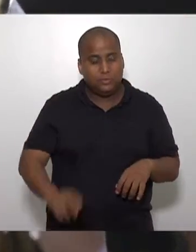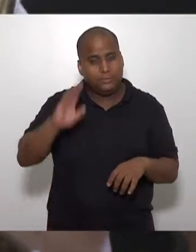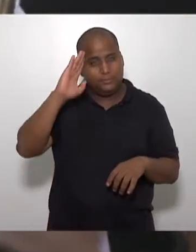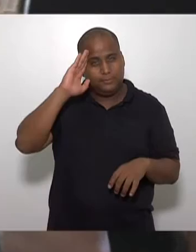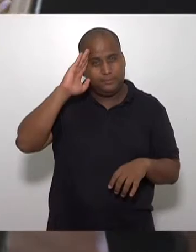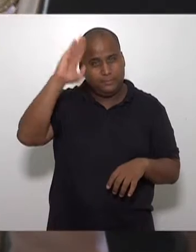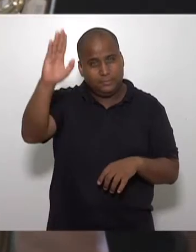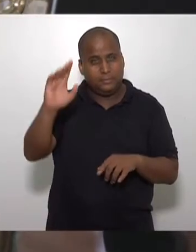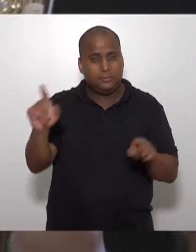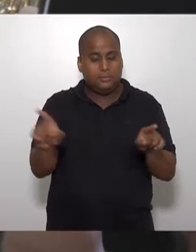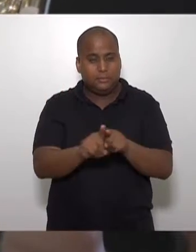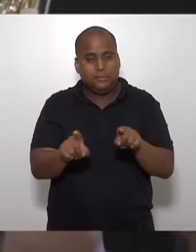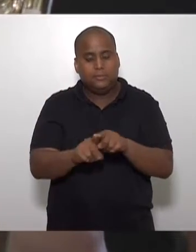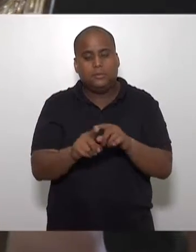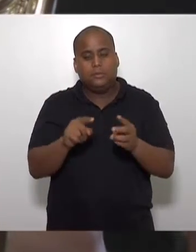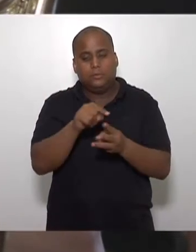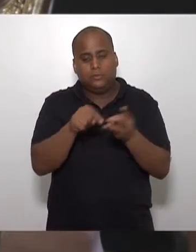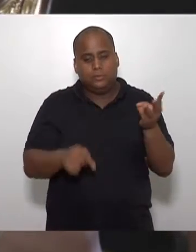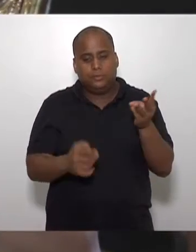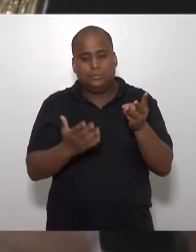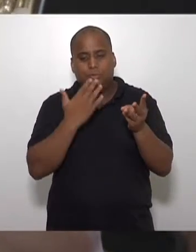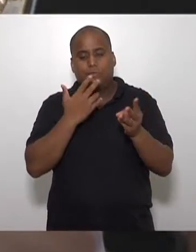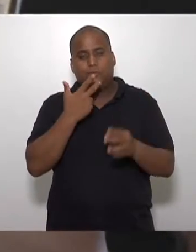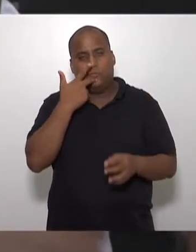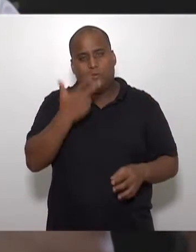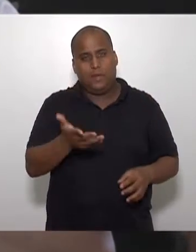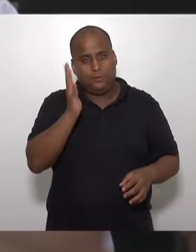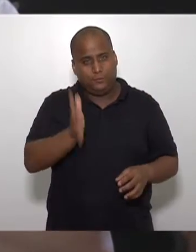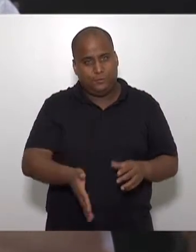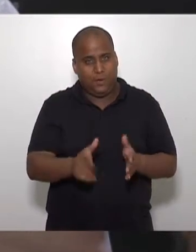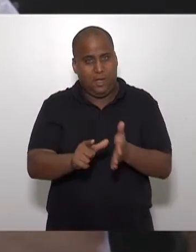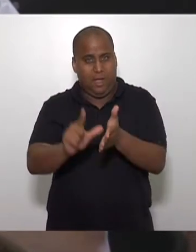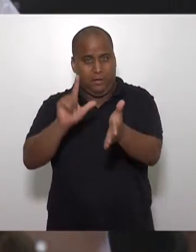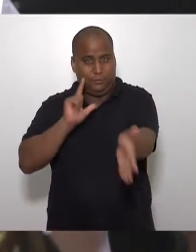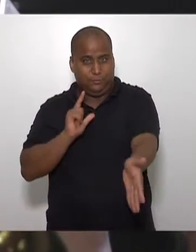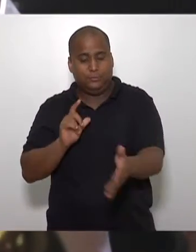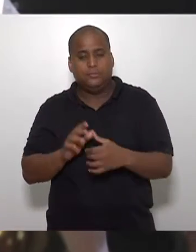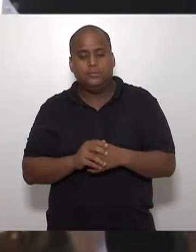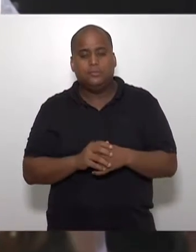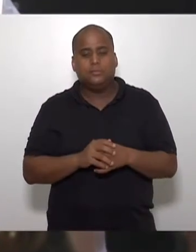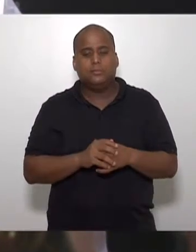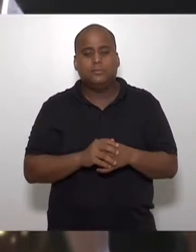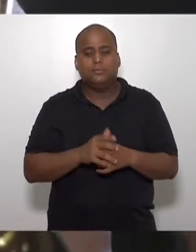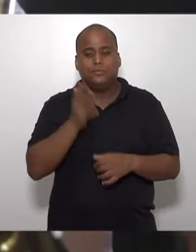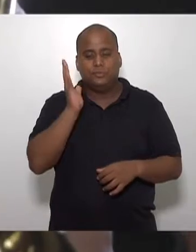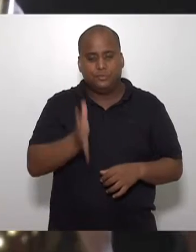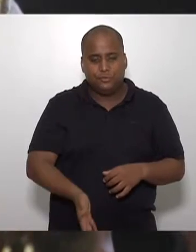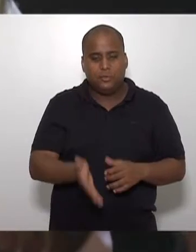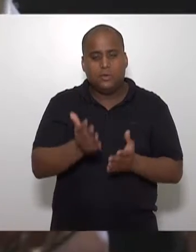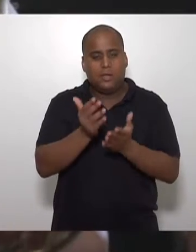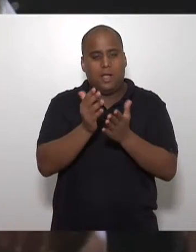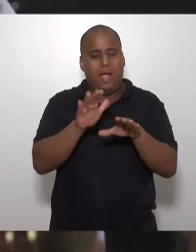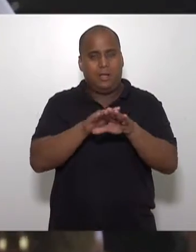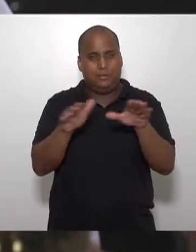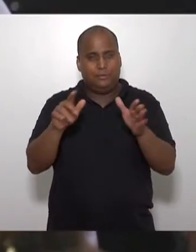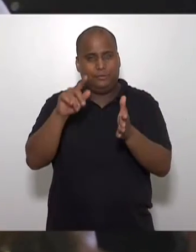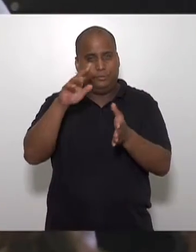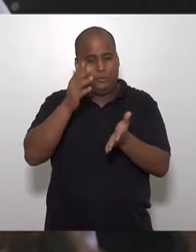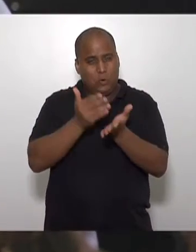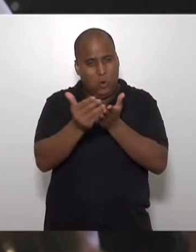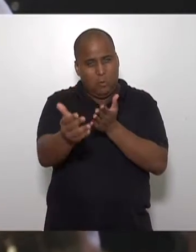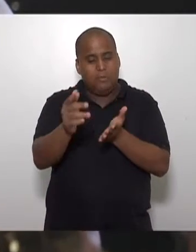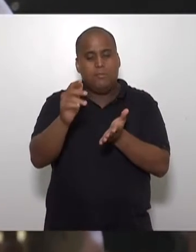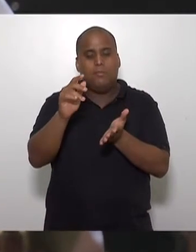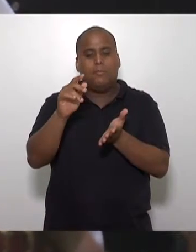grave do trio de trombones que já tinha citado anteriormente que aquela tradição de escrita a